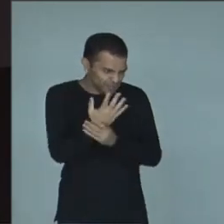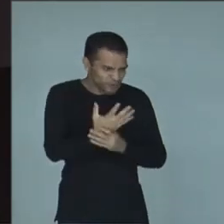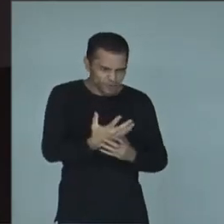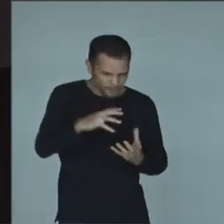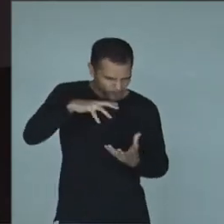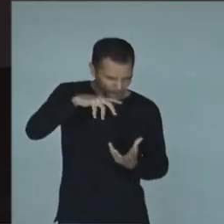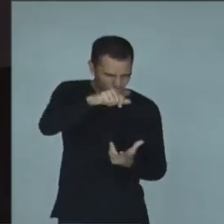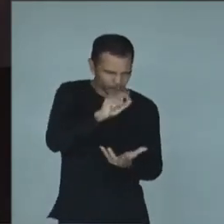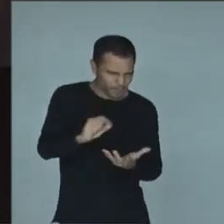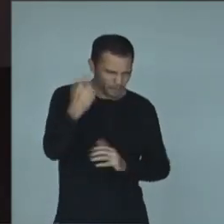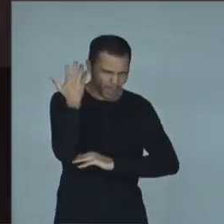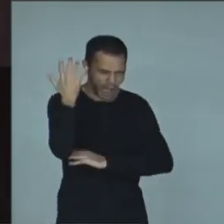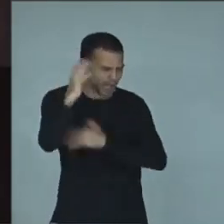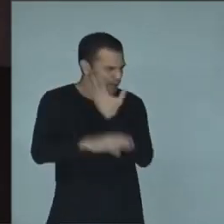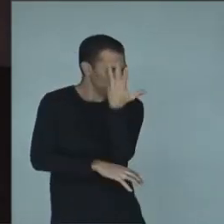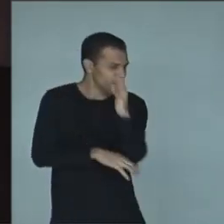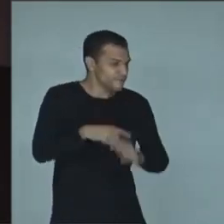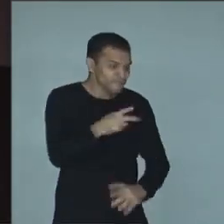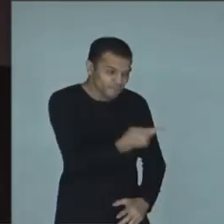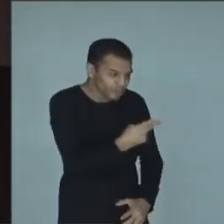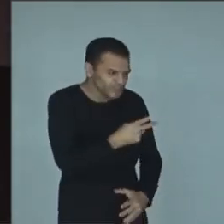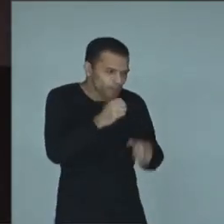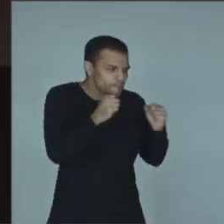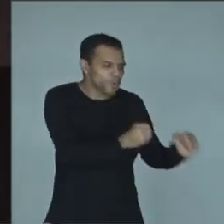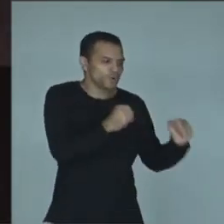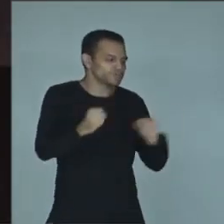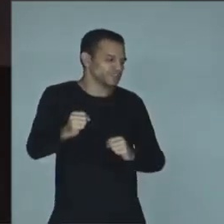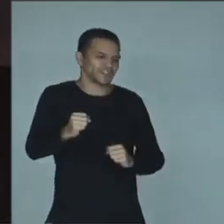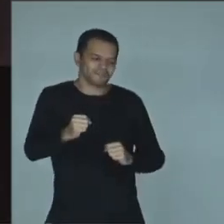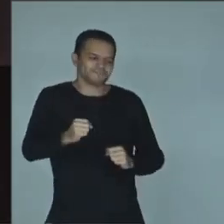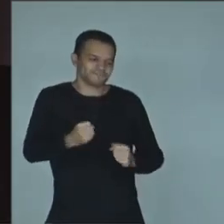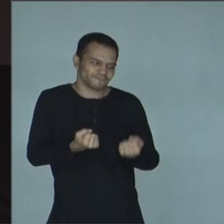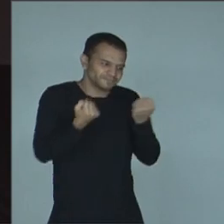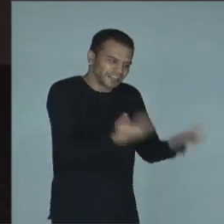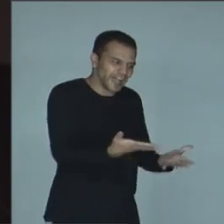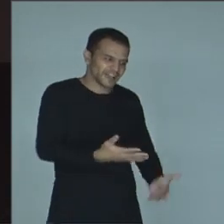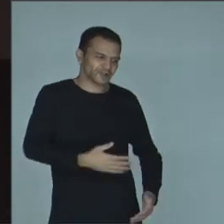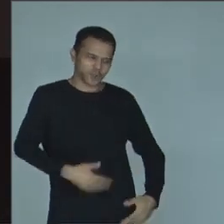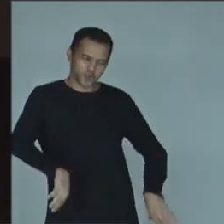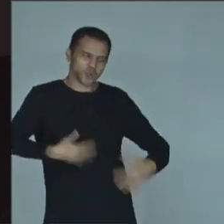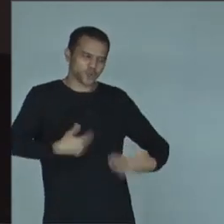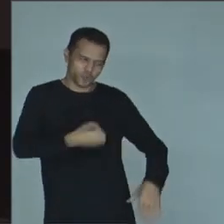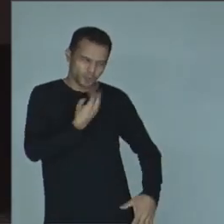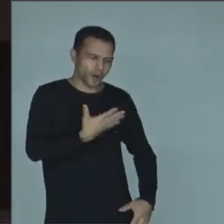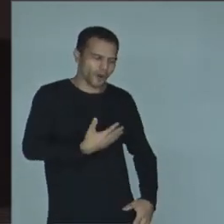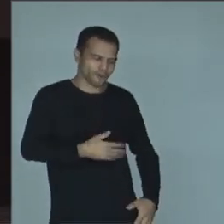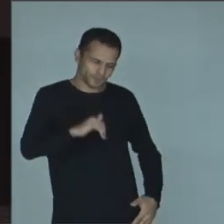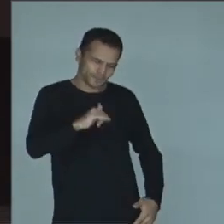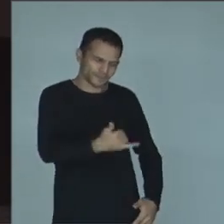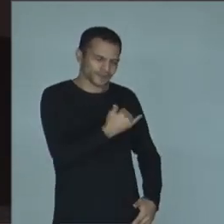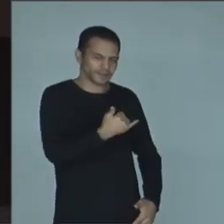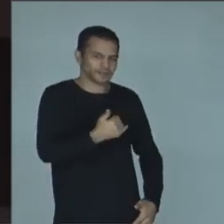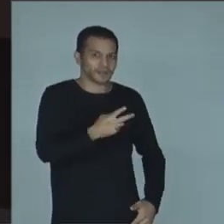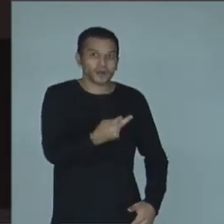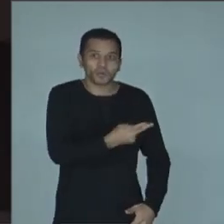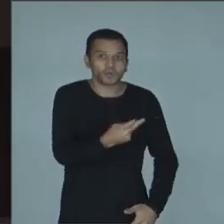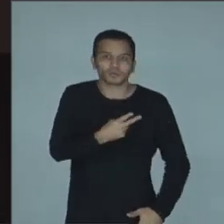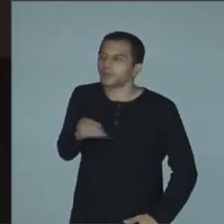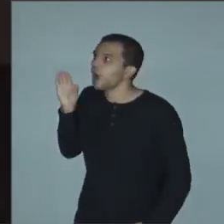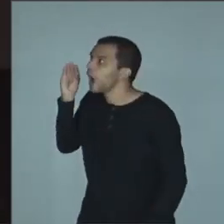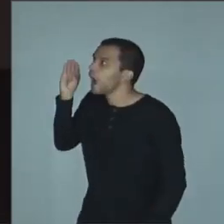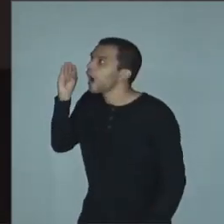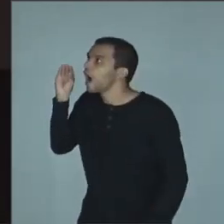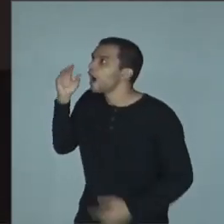vocês vão ter o mesmo poder a atenção já estava ali focada